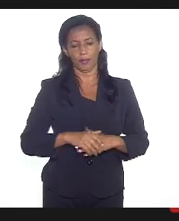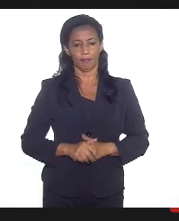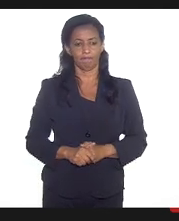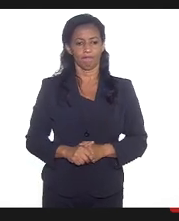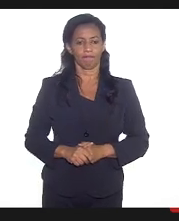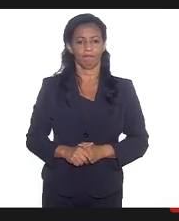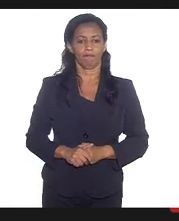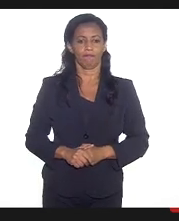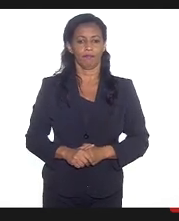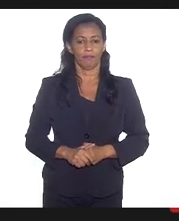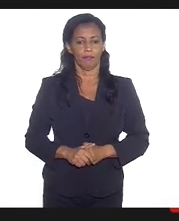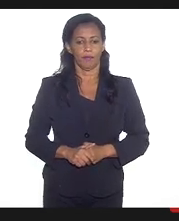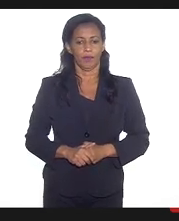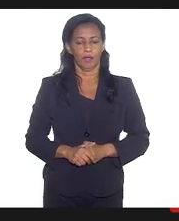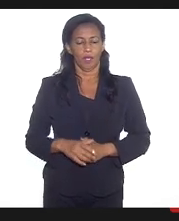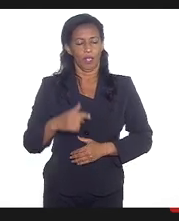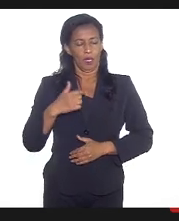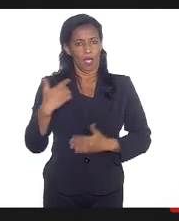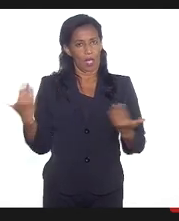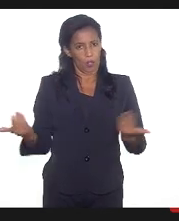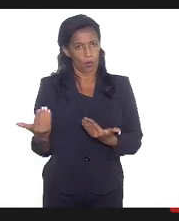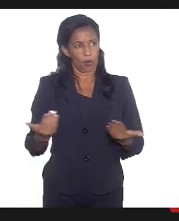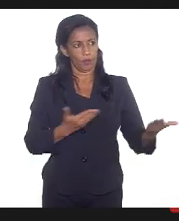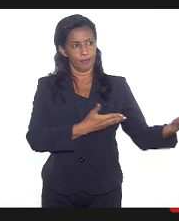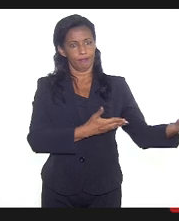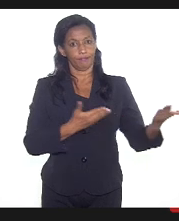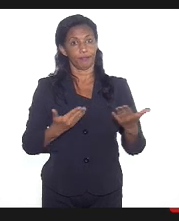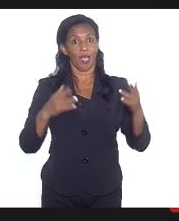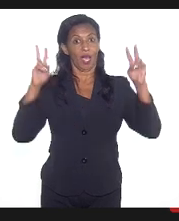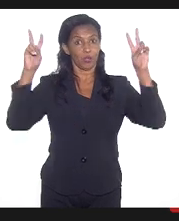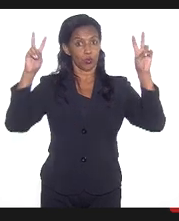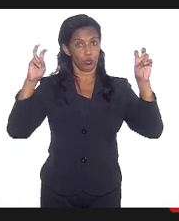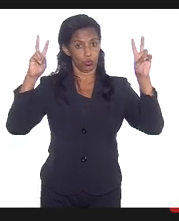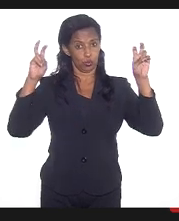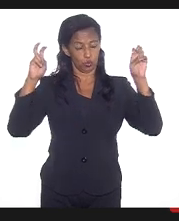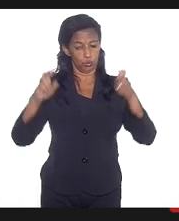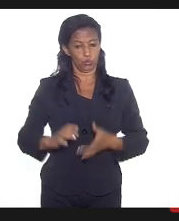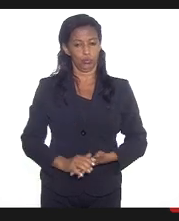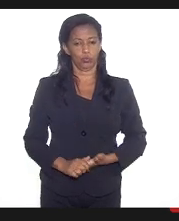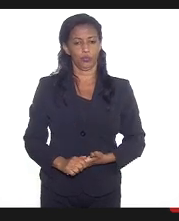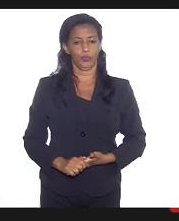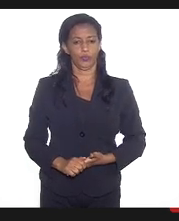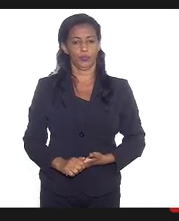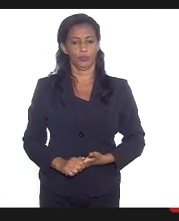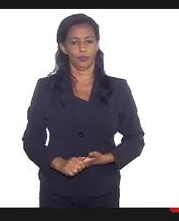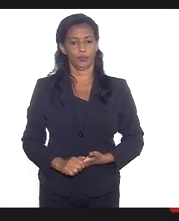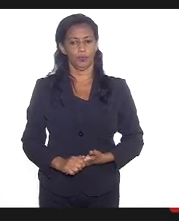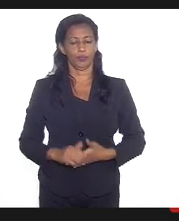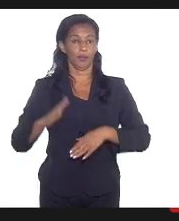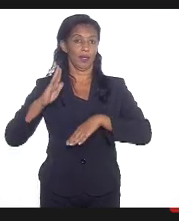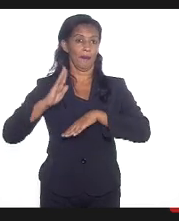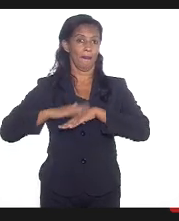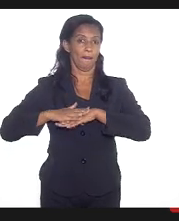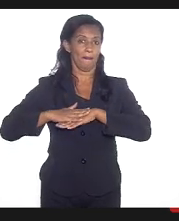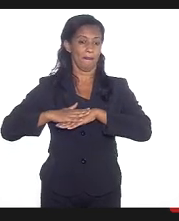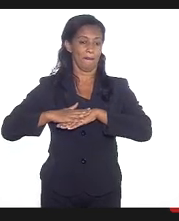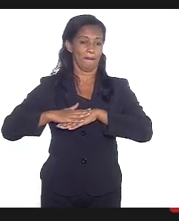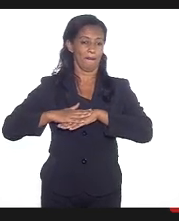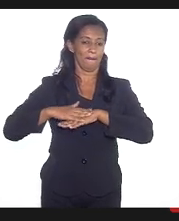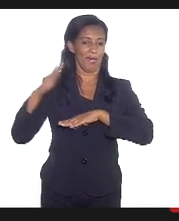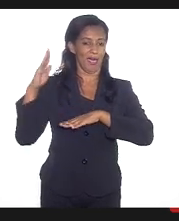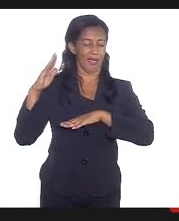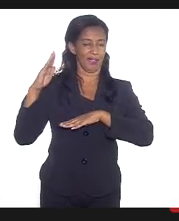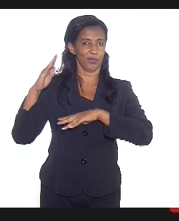Deputados, eu passo esse momento agora para um assunto, se os senhores permitirem, que é mais uma proposição da